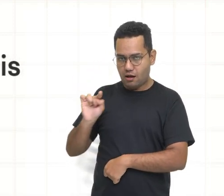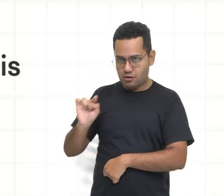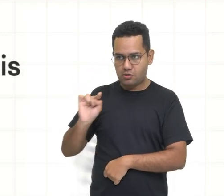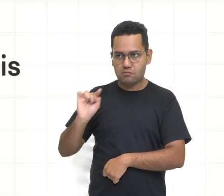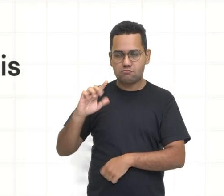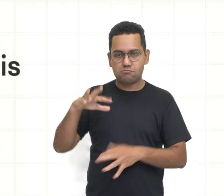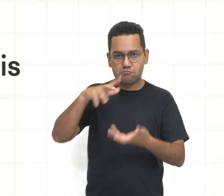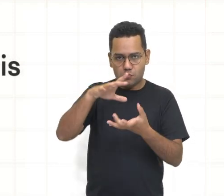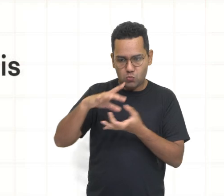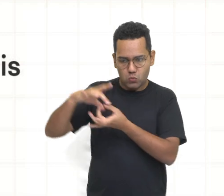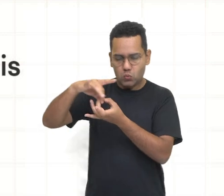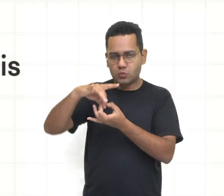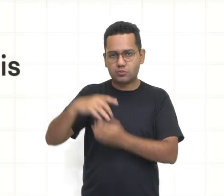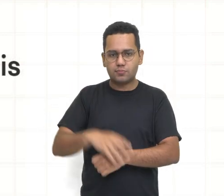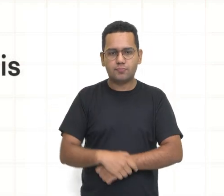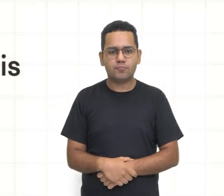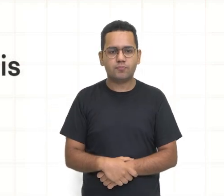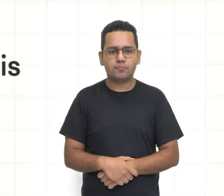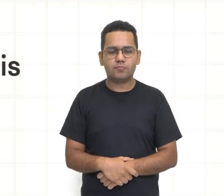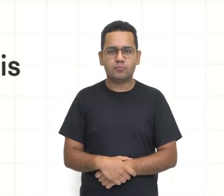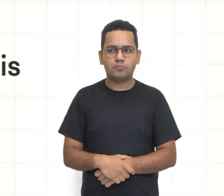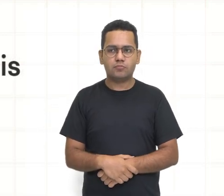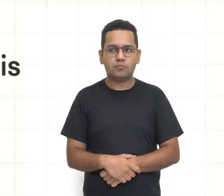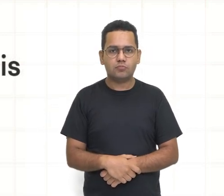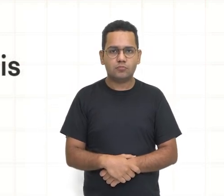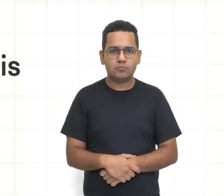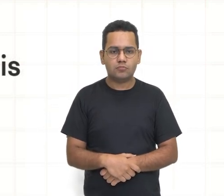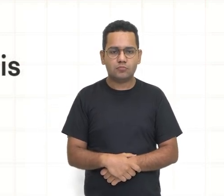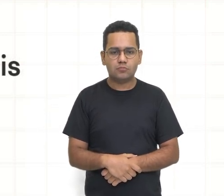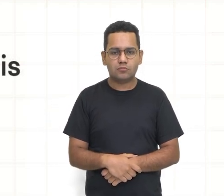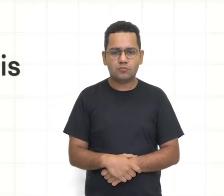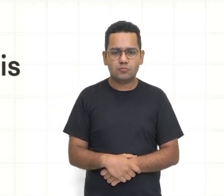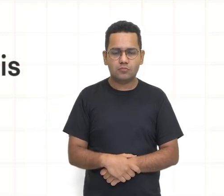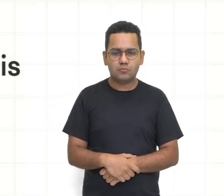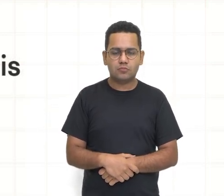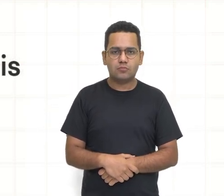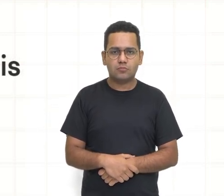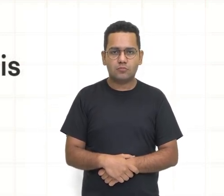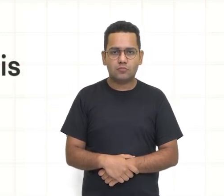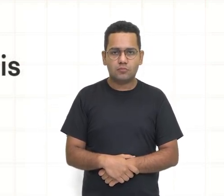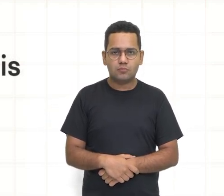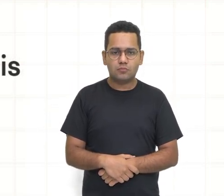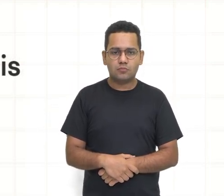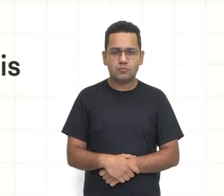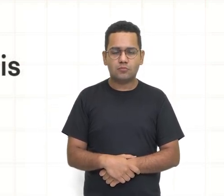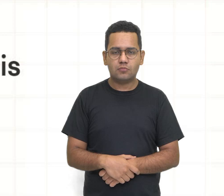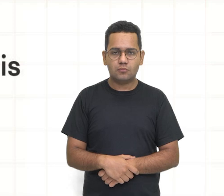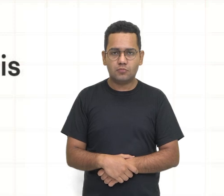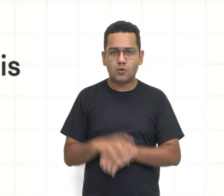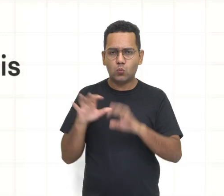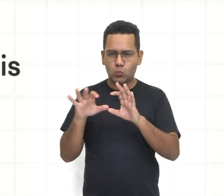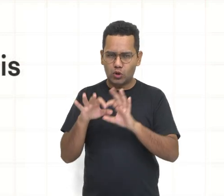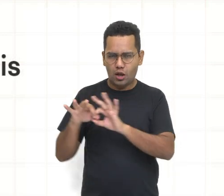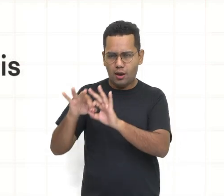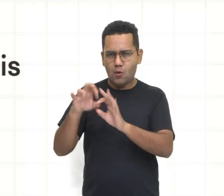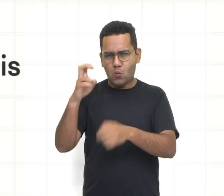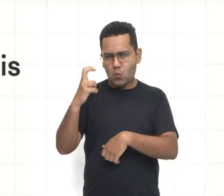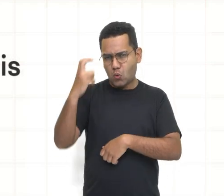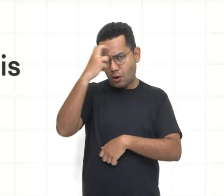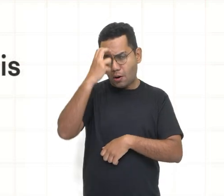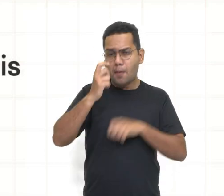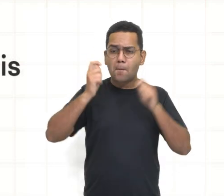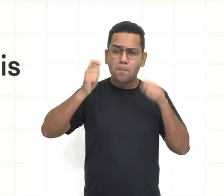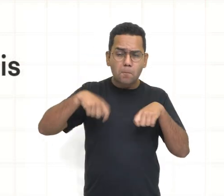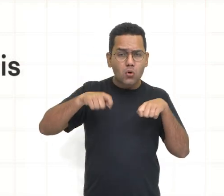da globalização, essa questão de integridade cultural pode ser mais